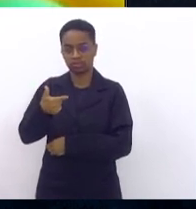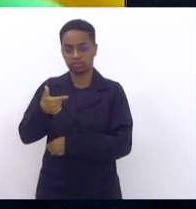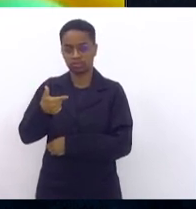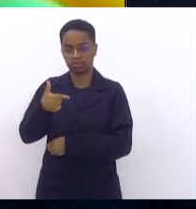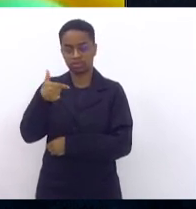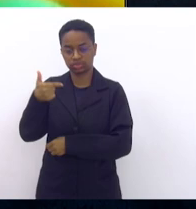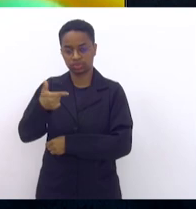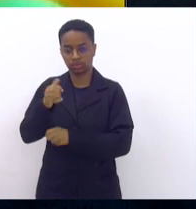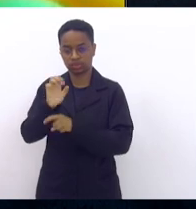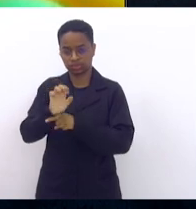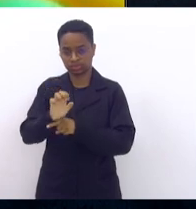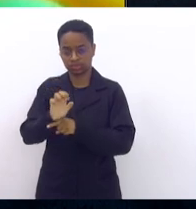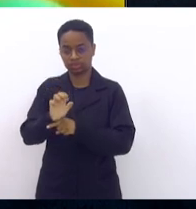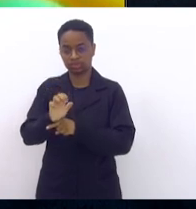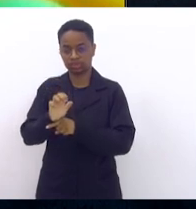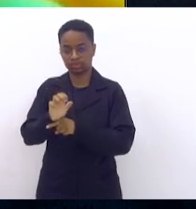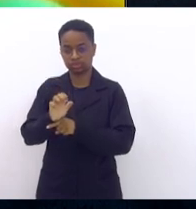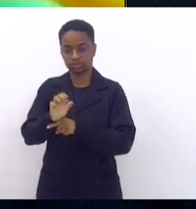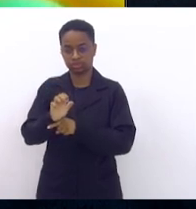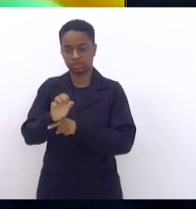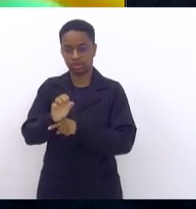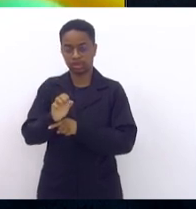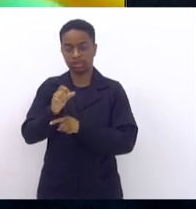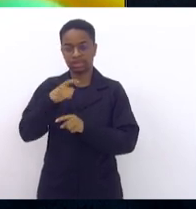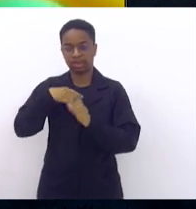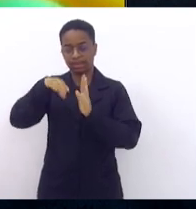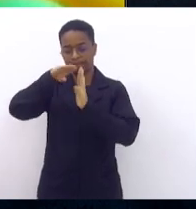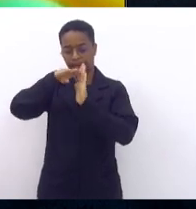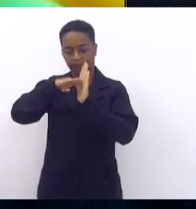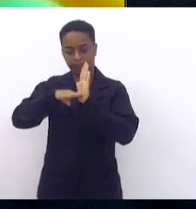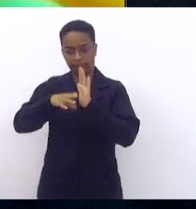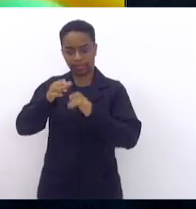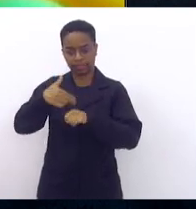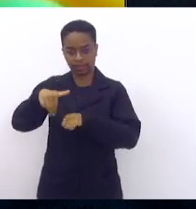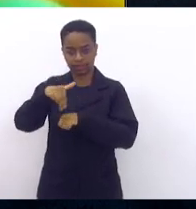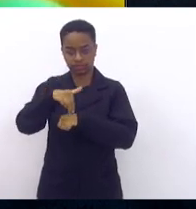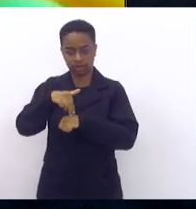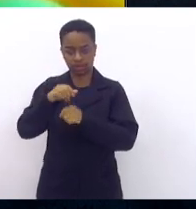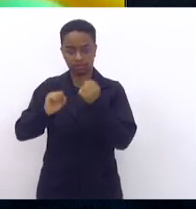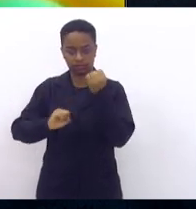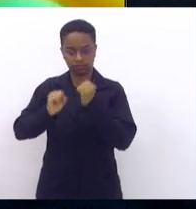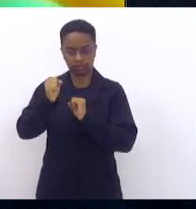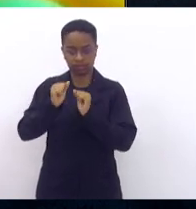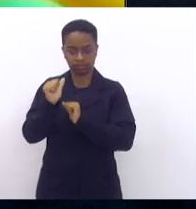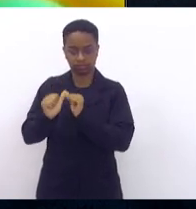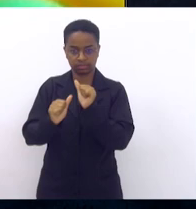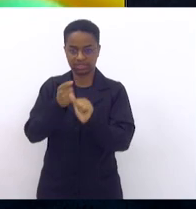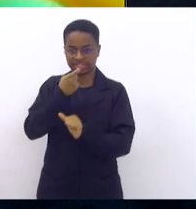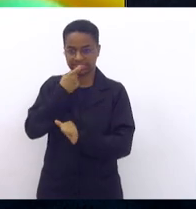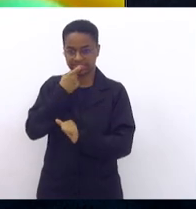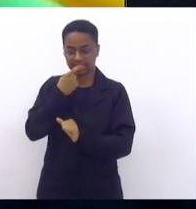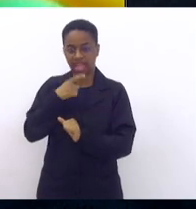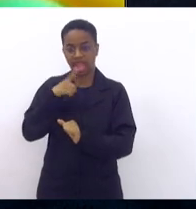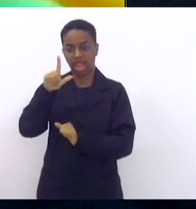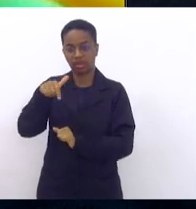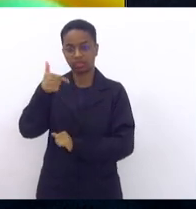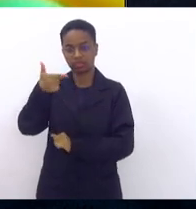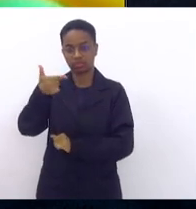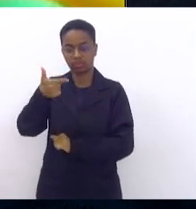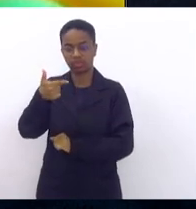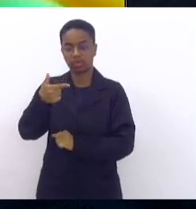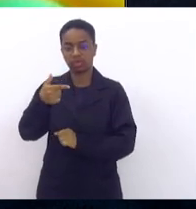estado no ranking nacional da indústria de transformação de plástico a gente perdia para o